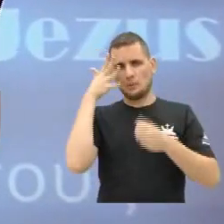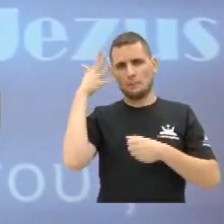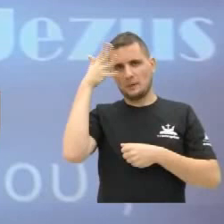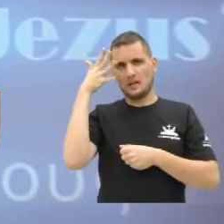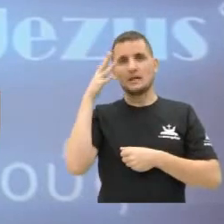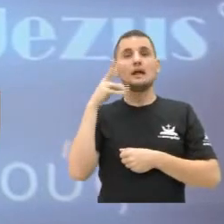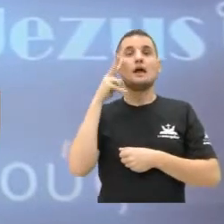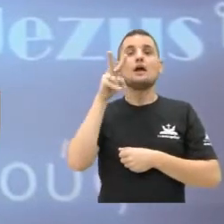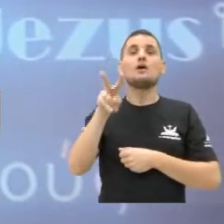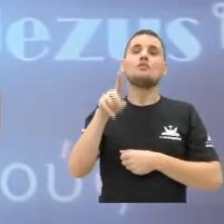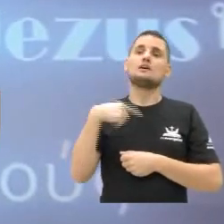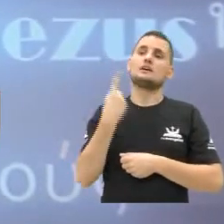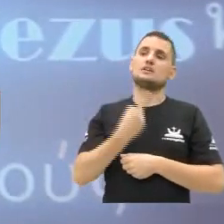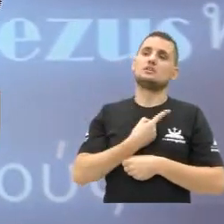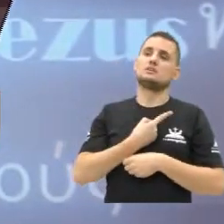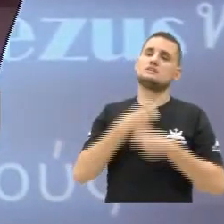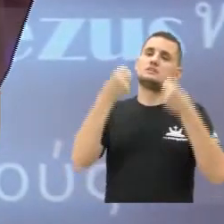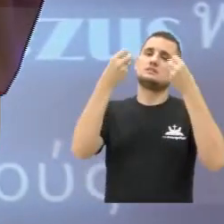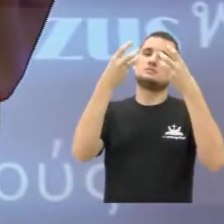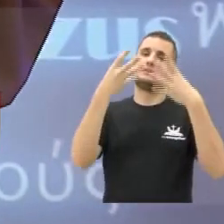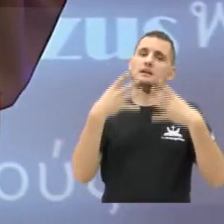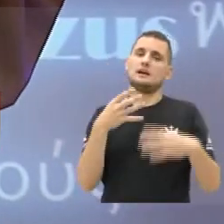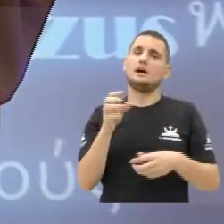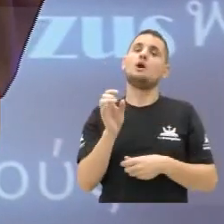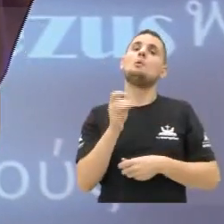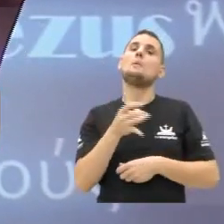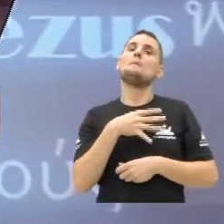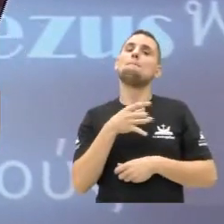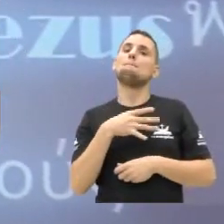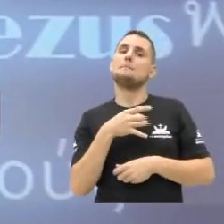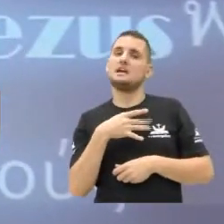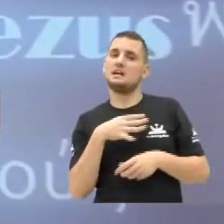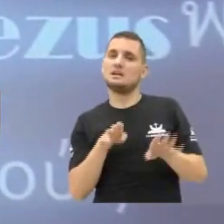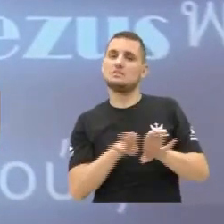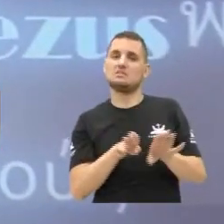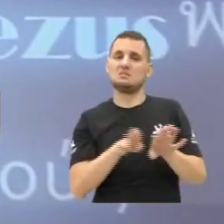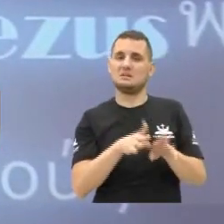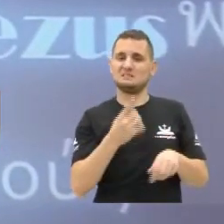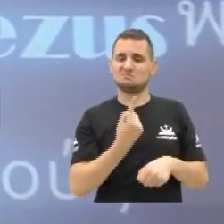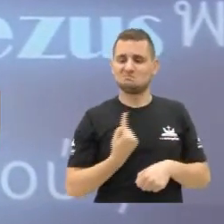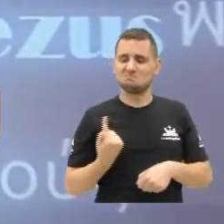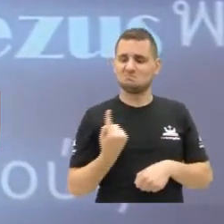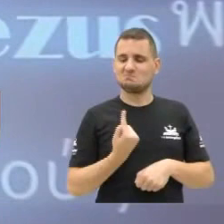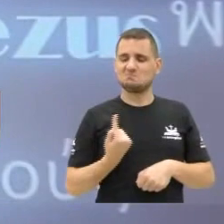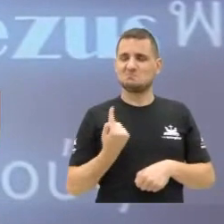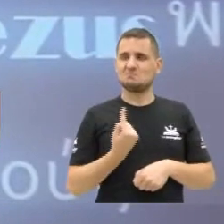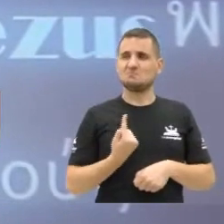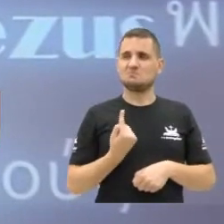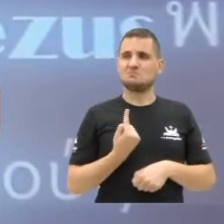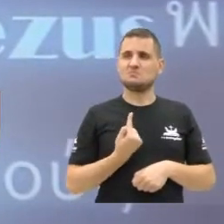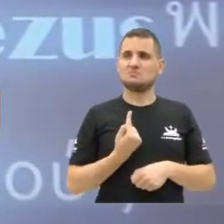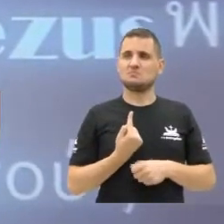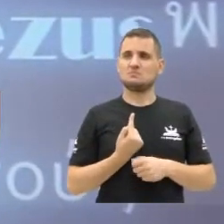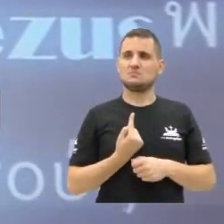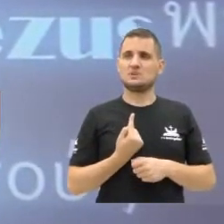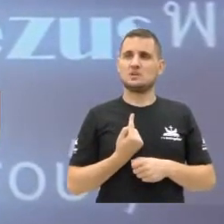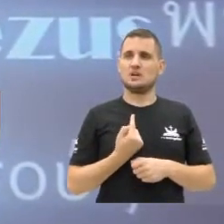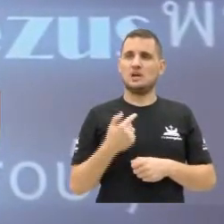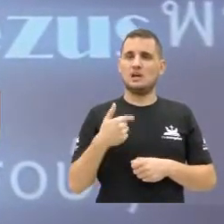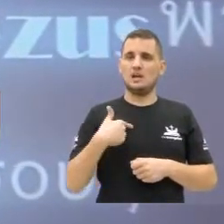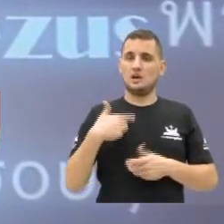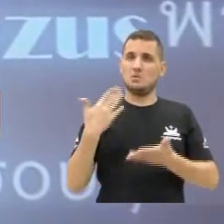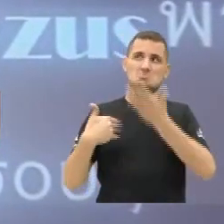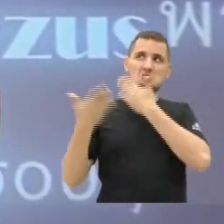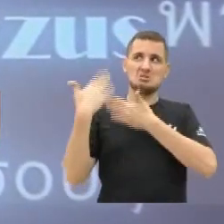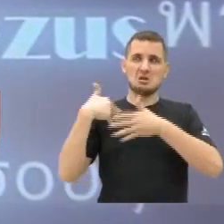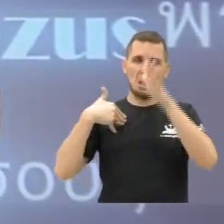e vi que nós iríamos falar sobre medo, sobre solidão, sabe, Tanus, eu tenho aprendido esses